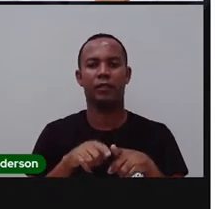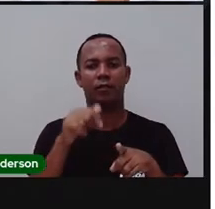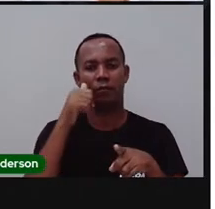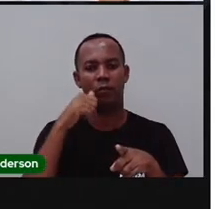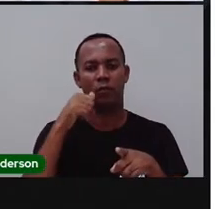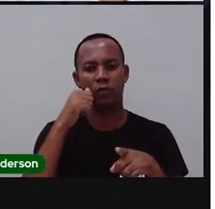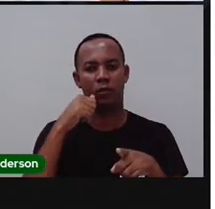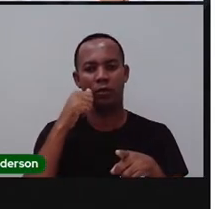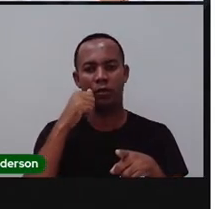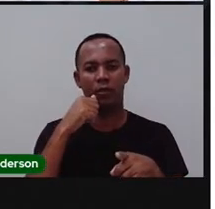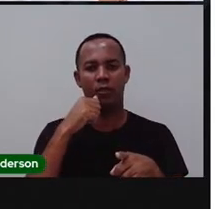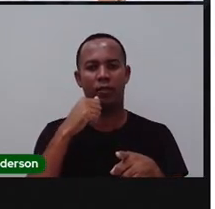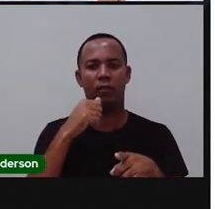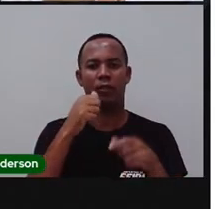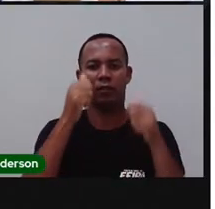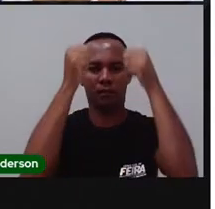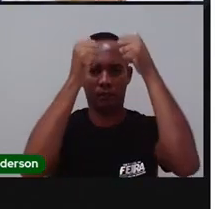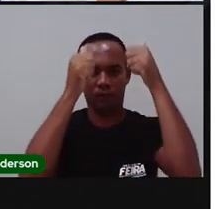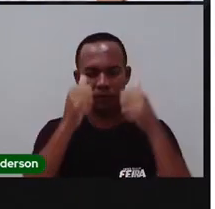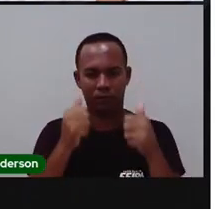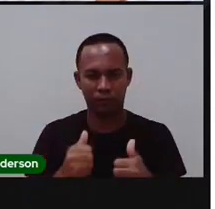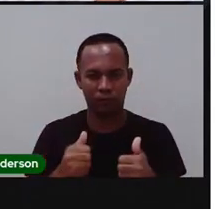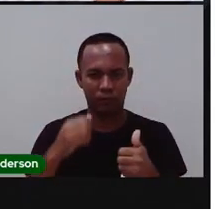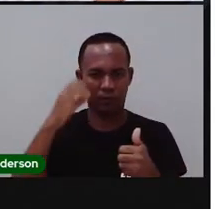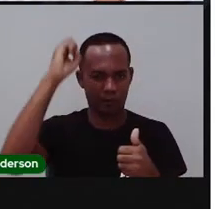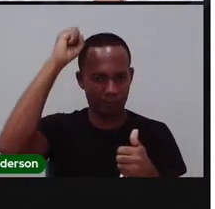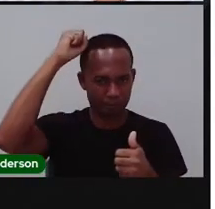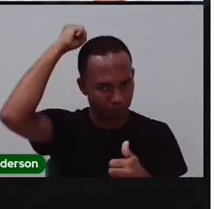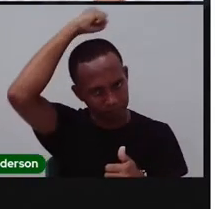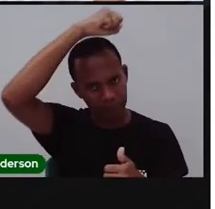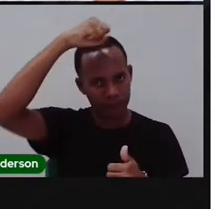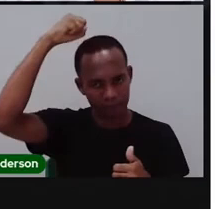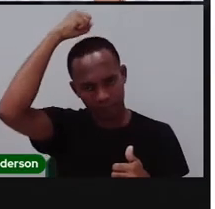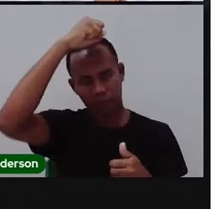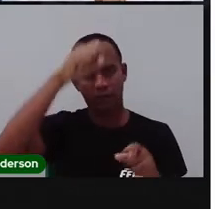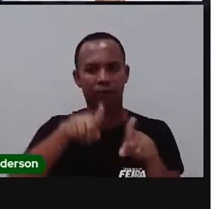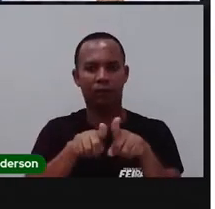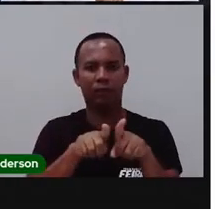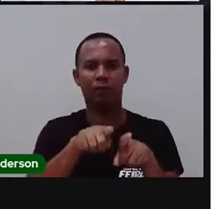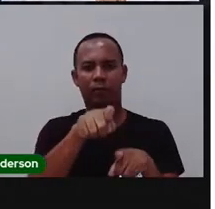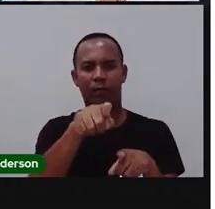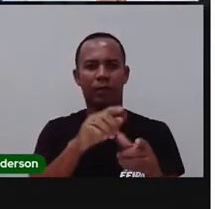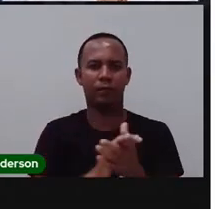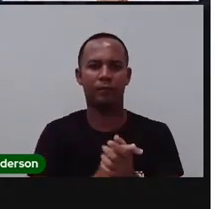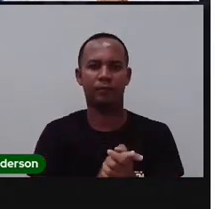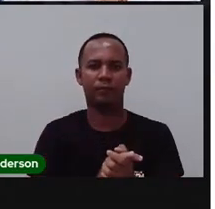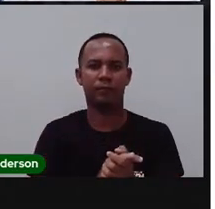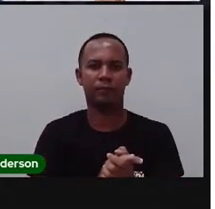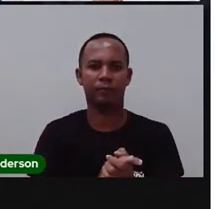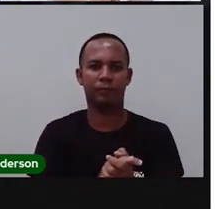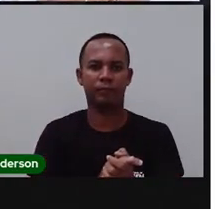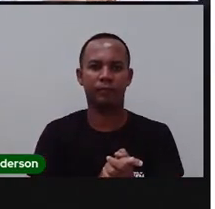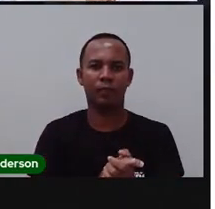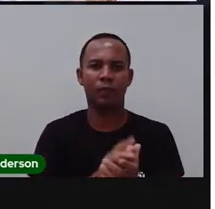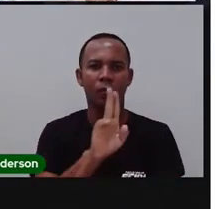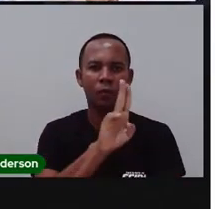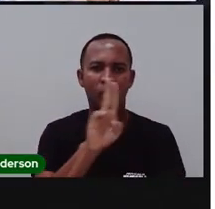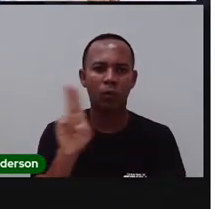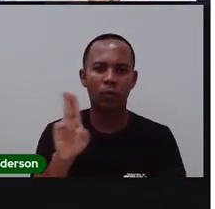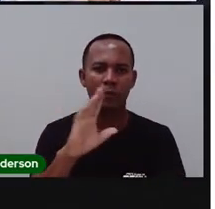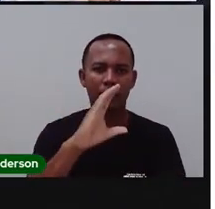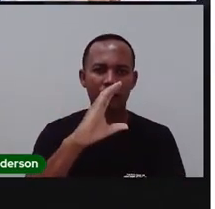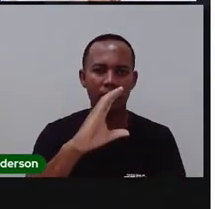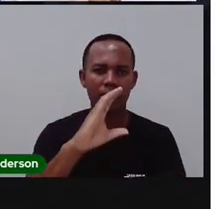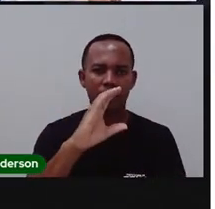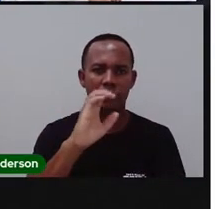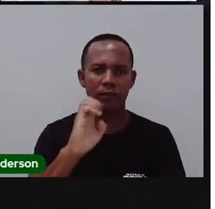Caruru, que as pessoas distribuem aí no centro de abastecimento. Pronto. Olha o nome, centro de